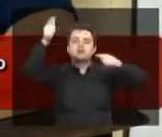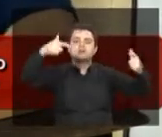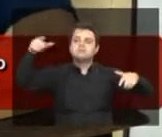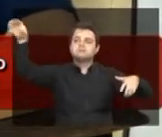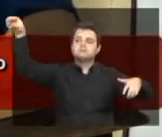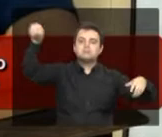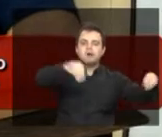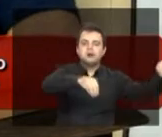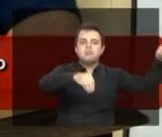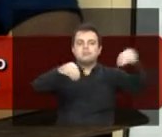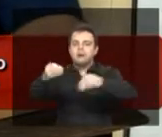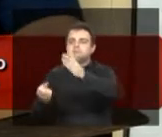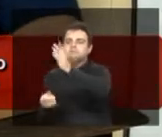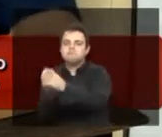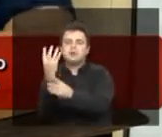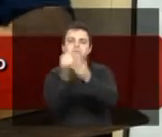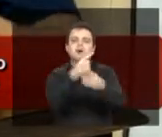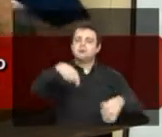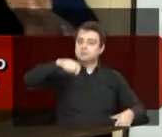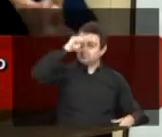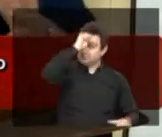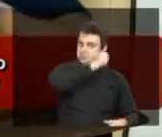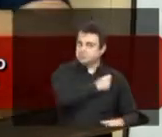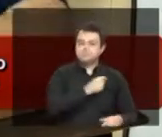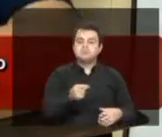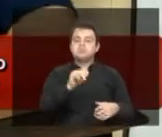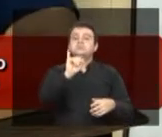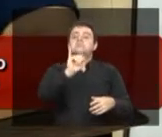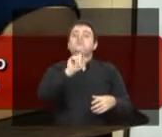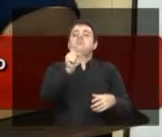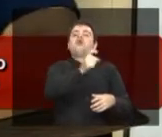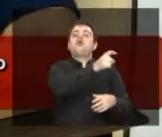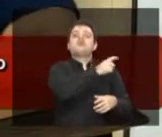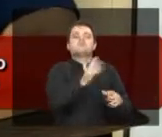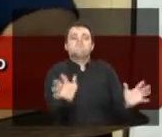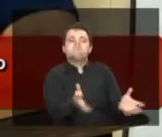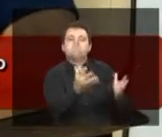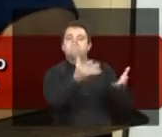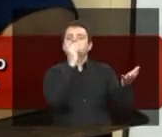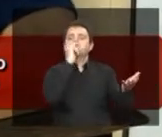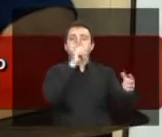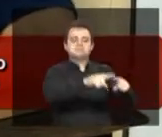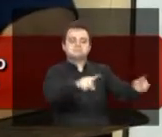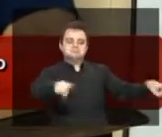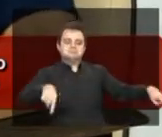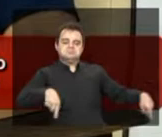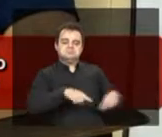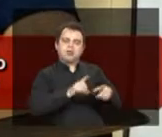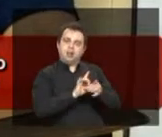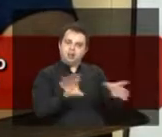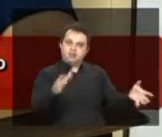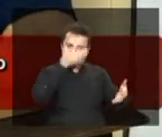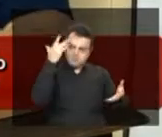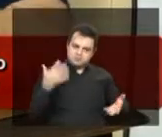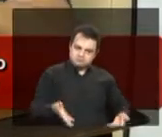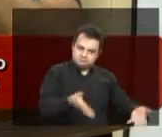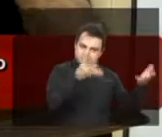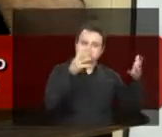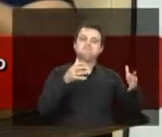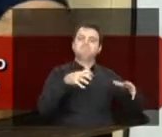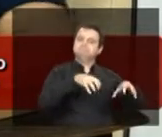fiscal. Ele poderia, por exemplo, ceder alguns terrenos, perdoar alguns impostos,